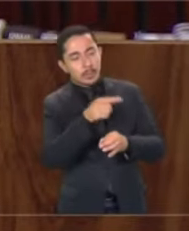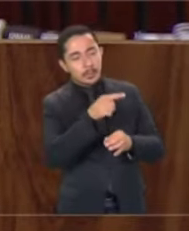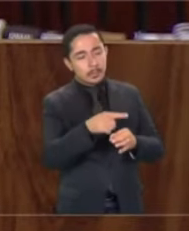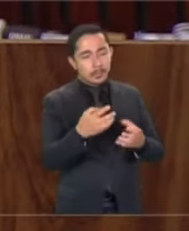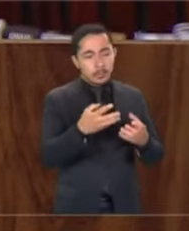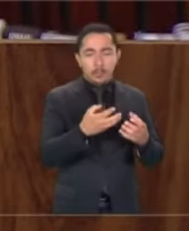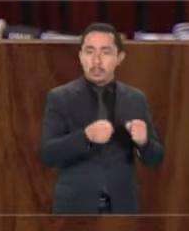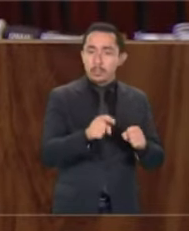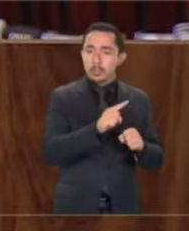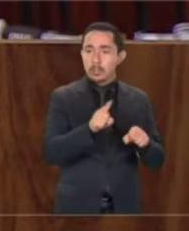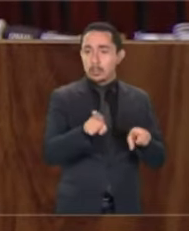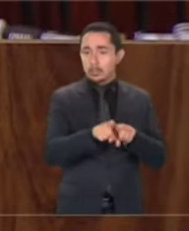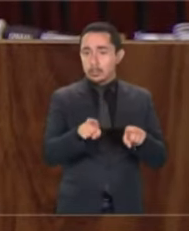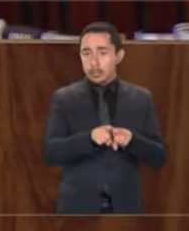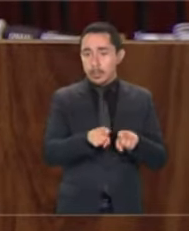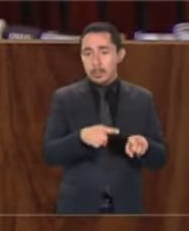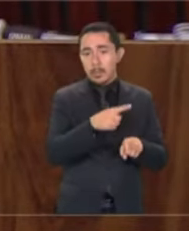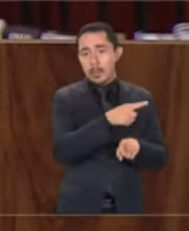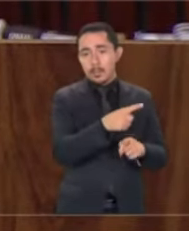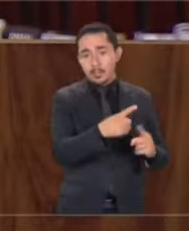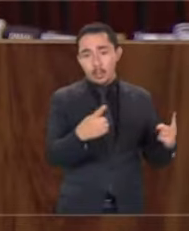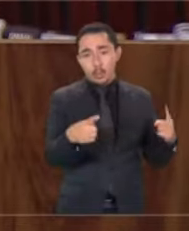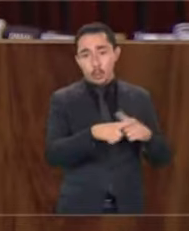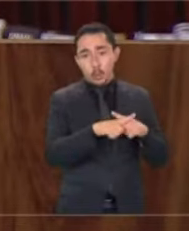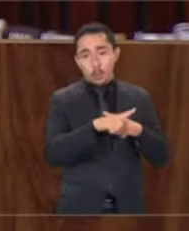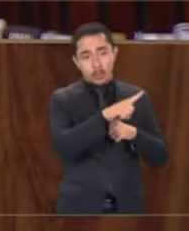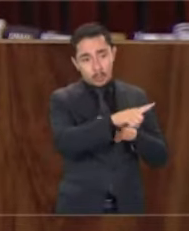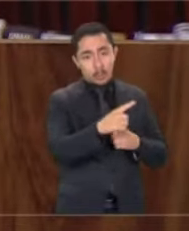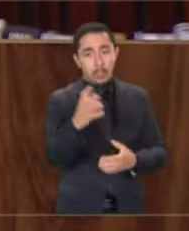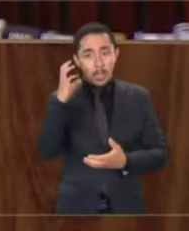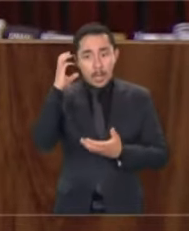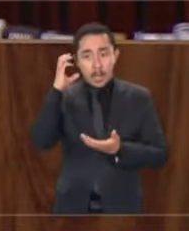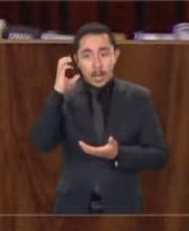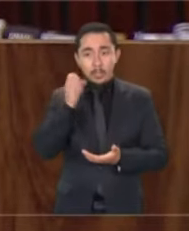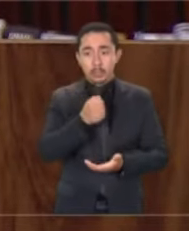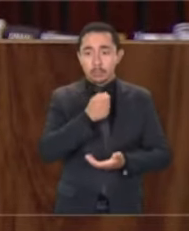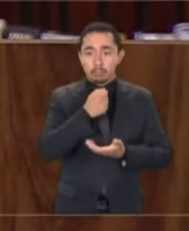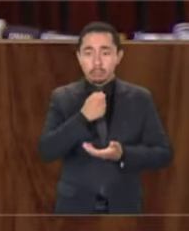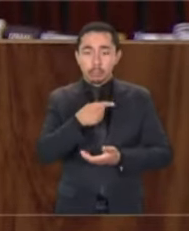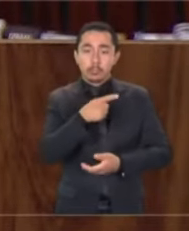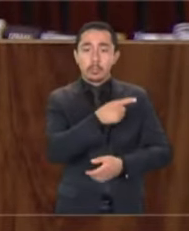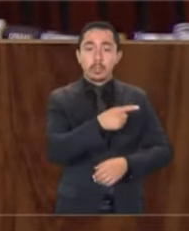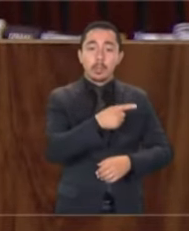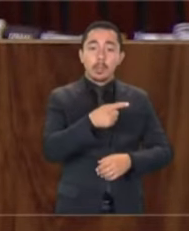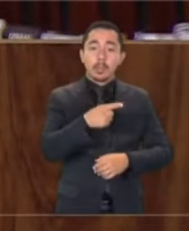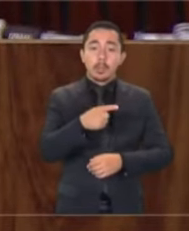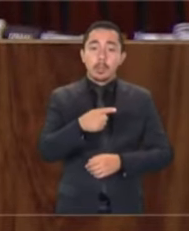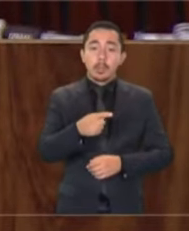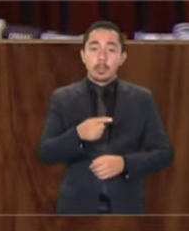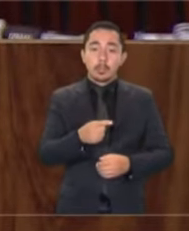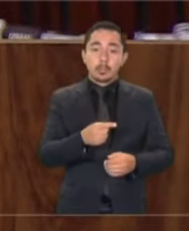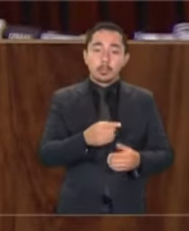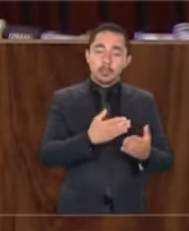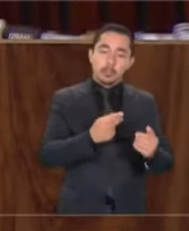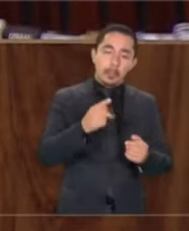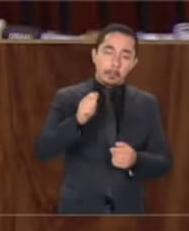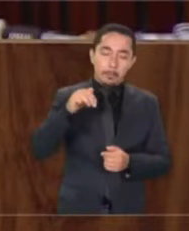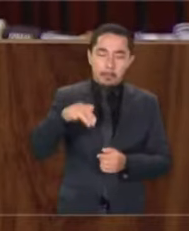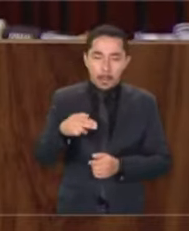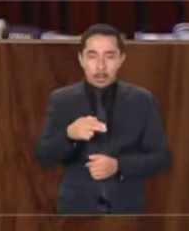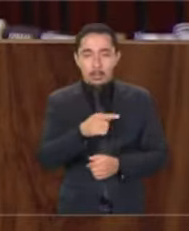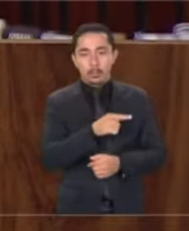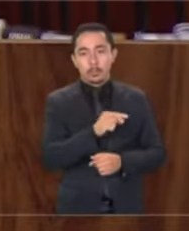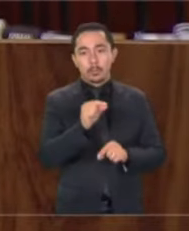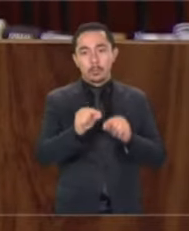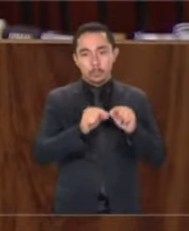representação ajuizada em desfavor da Rádio Pan-Americana, Rádio Jovem Pan, né? E o jornalista Rodrigo